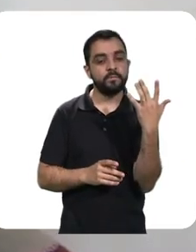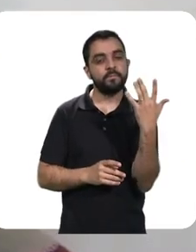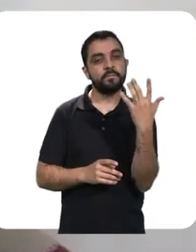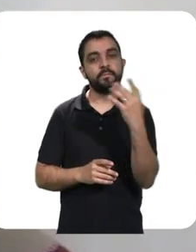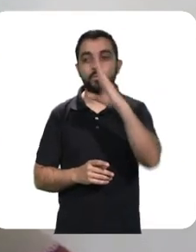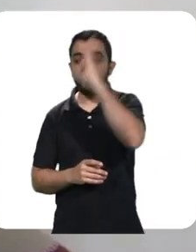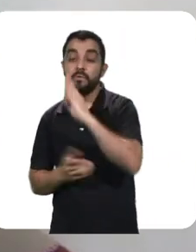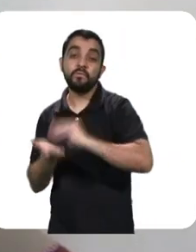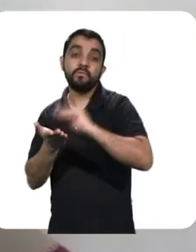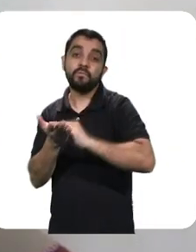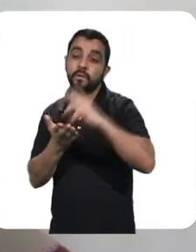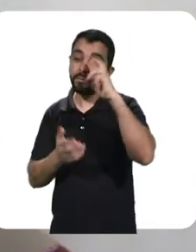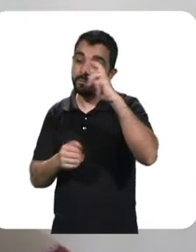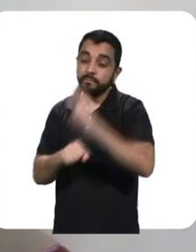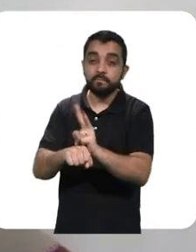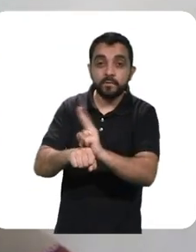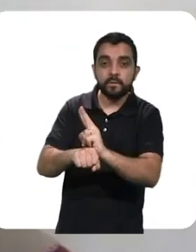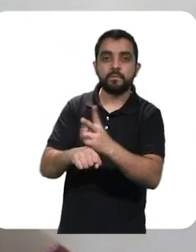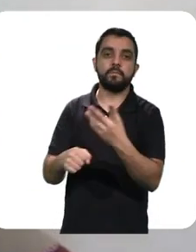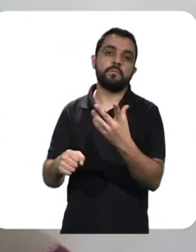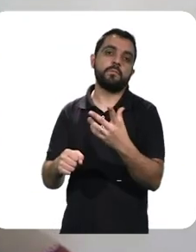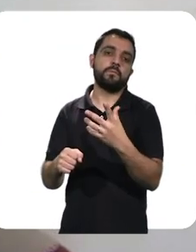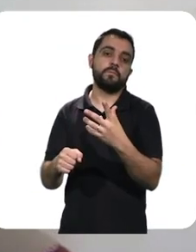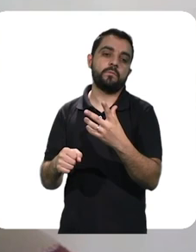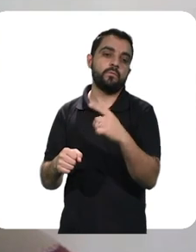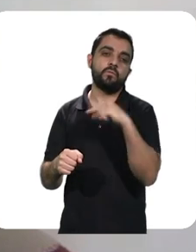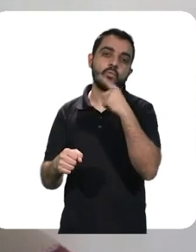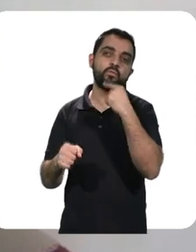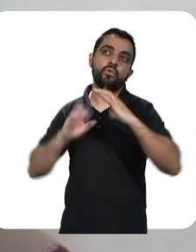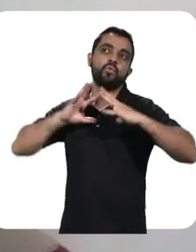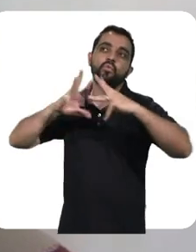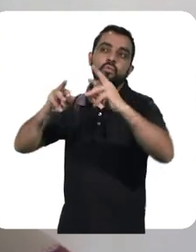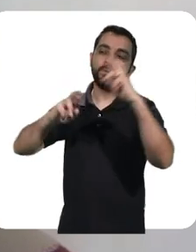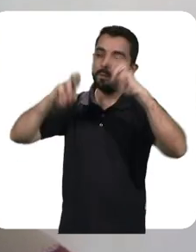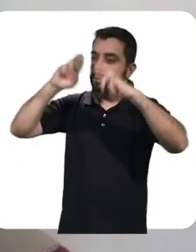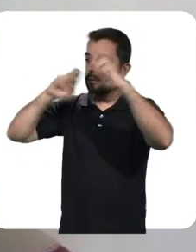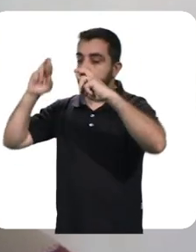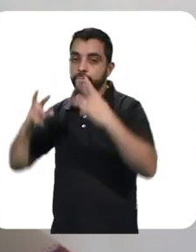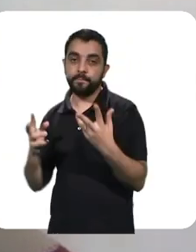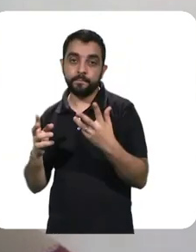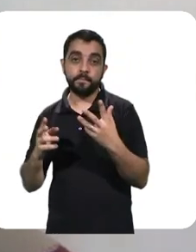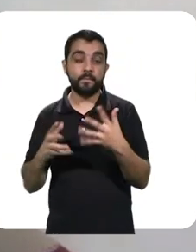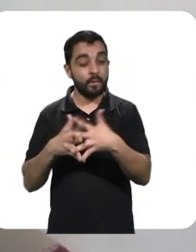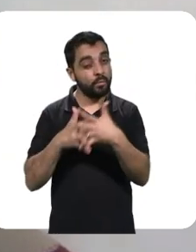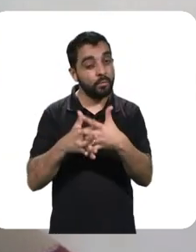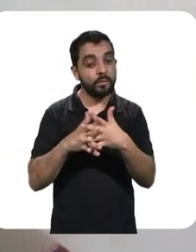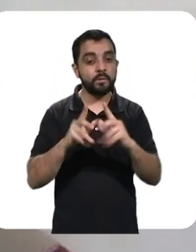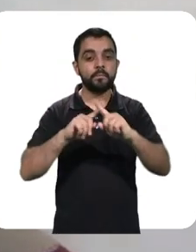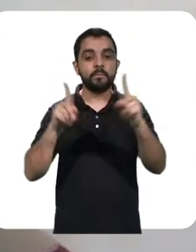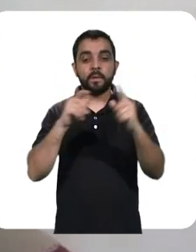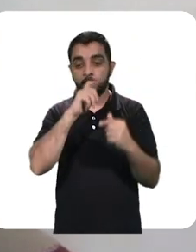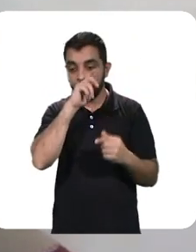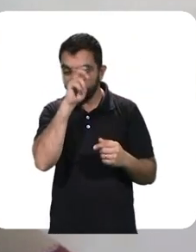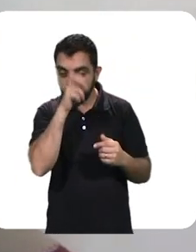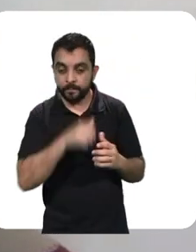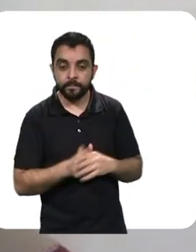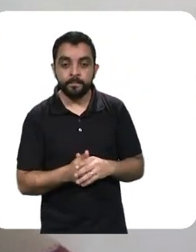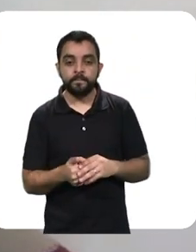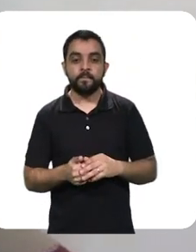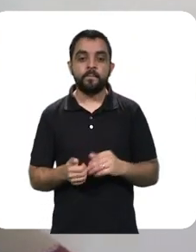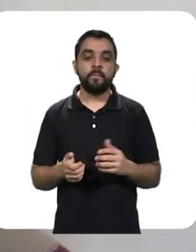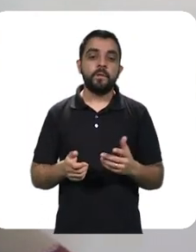que fica um pouco... A fiscalização suficiente, eu acho que é bem complicado, mas, assim, não